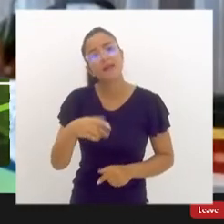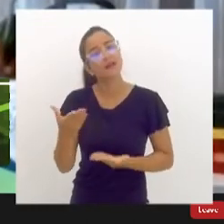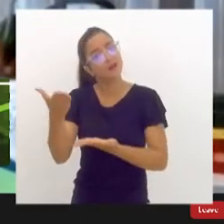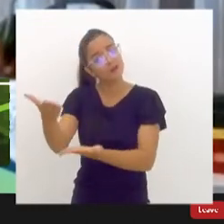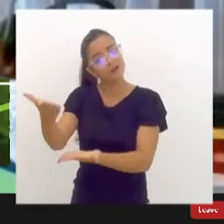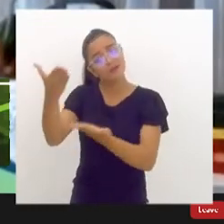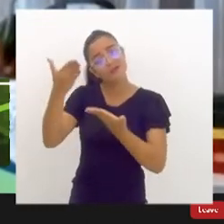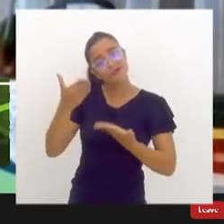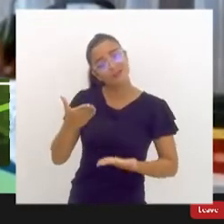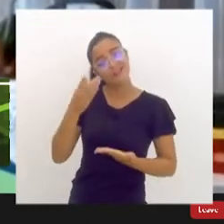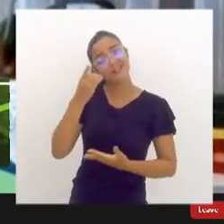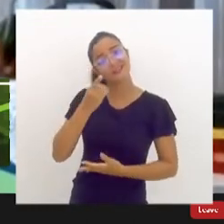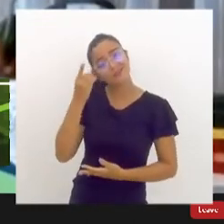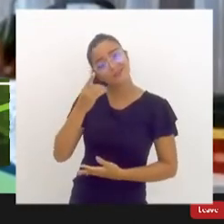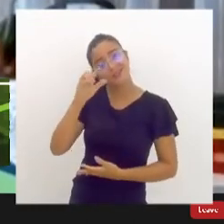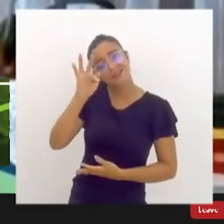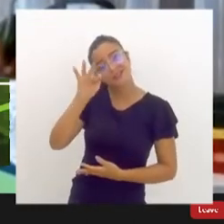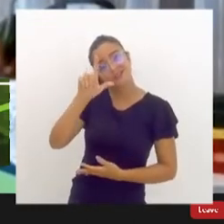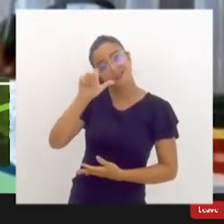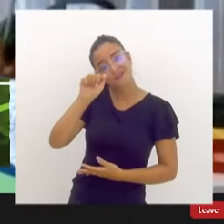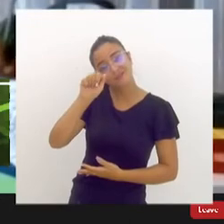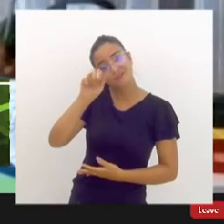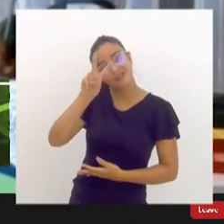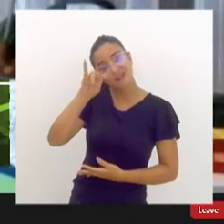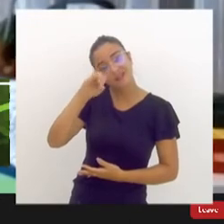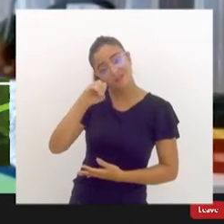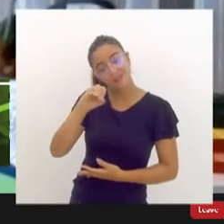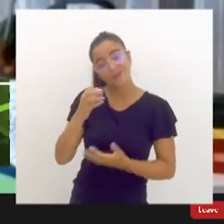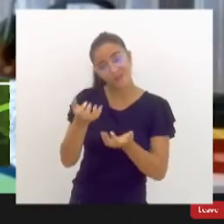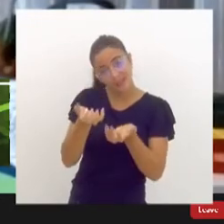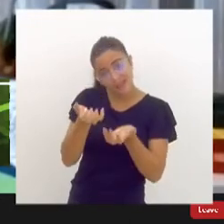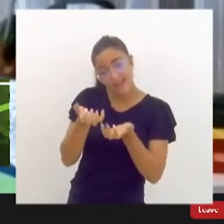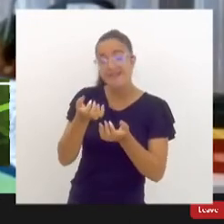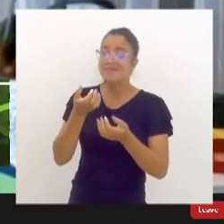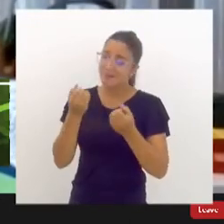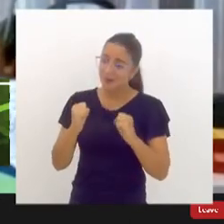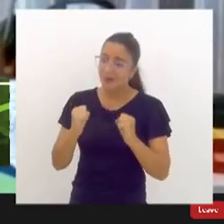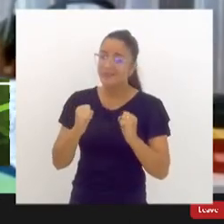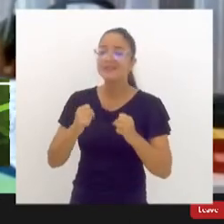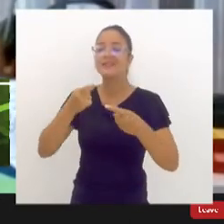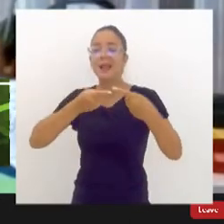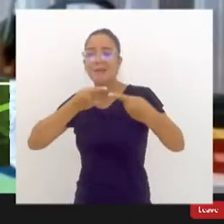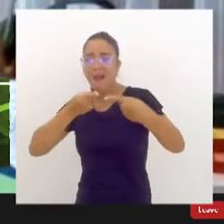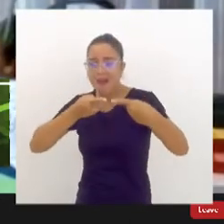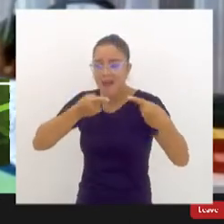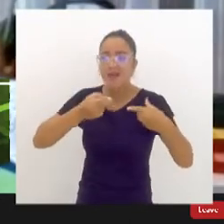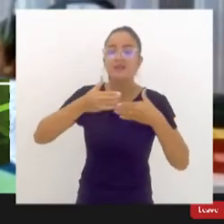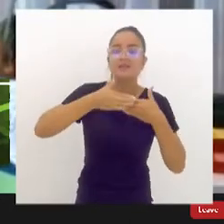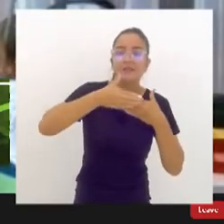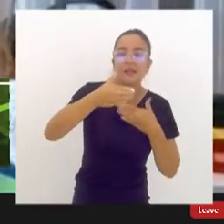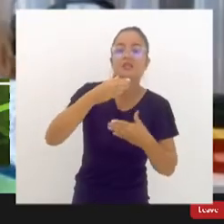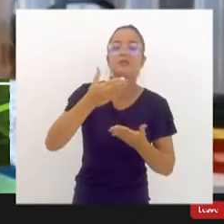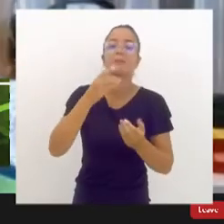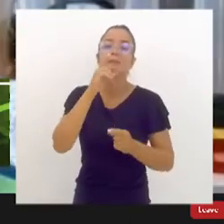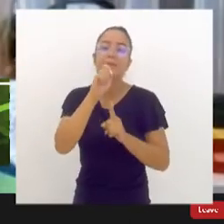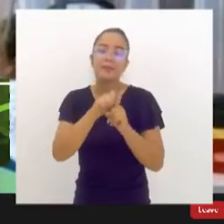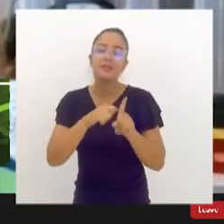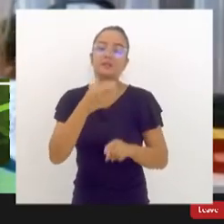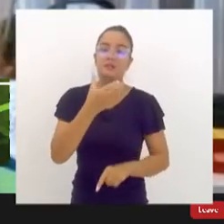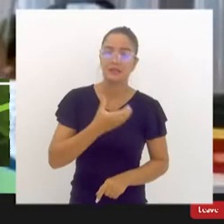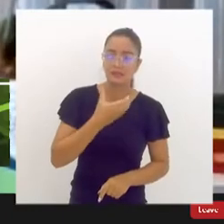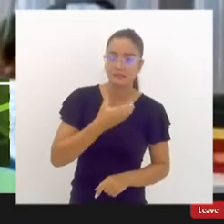o deputado Serafini para esse ciclo de debates, que vai se iniciar agora em dezembro, mas que